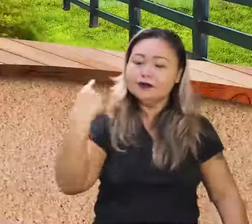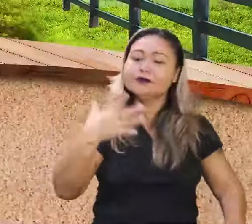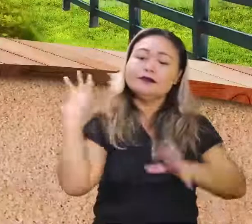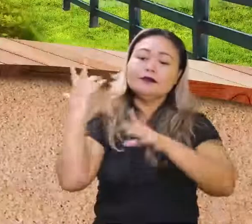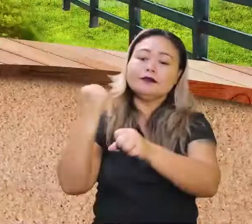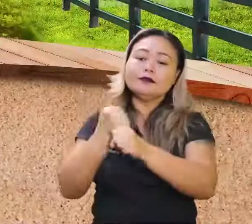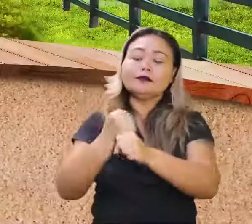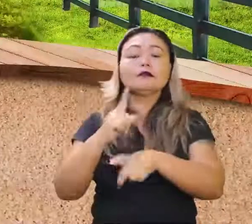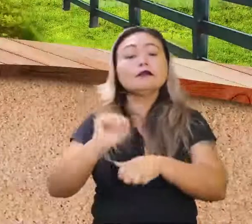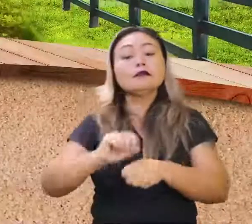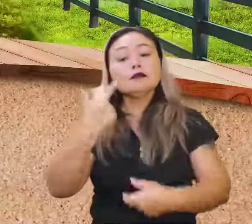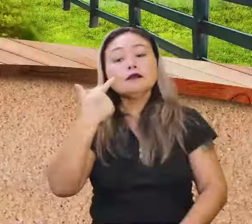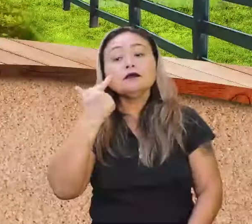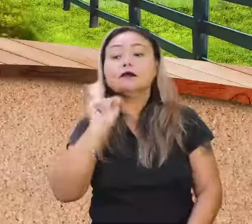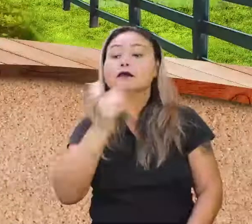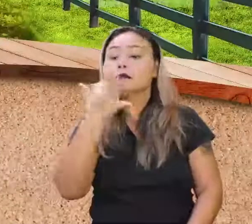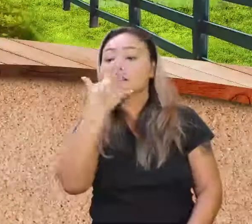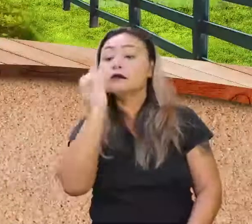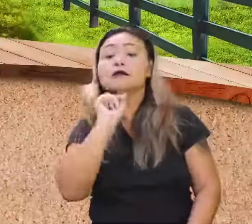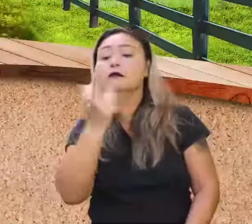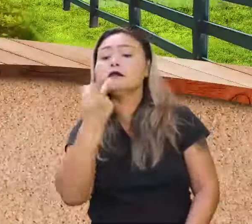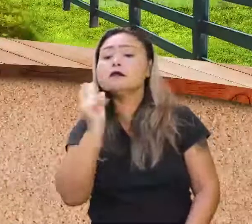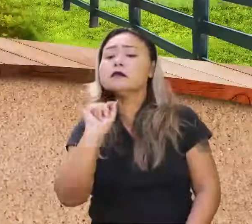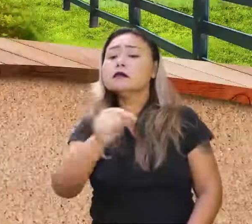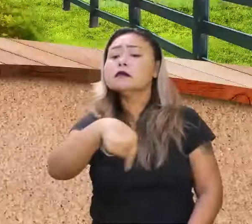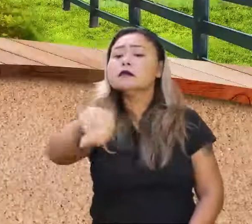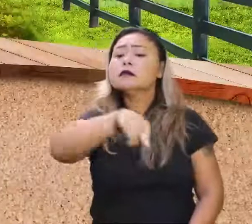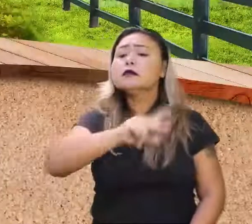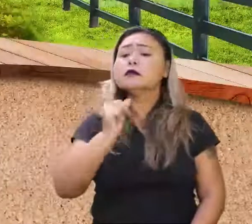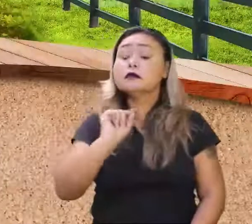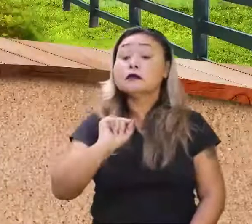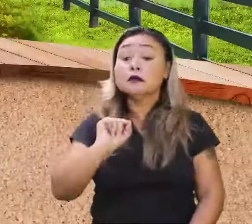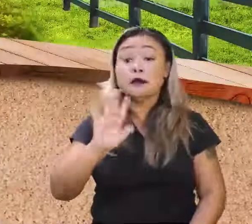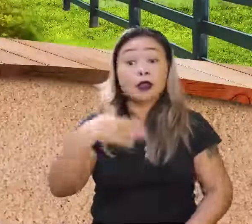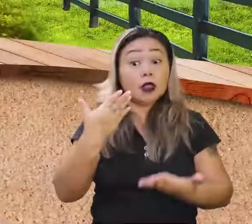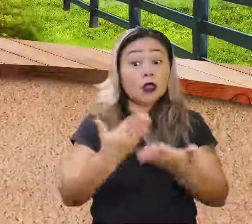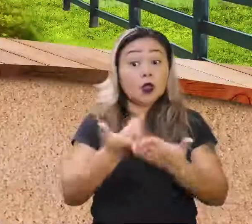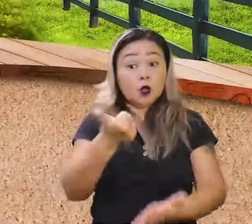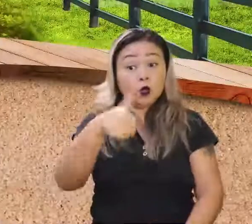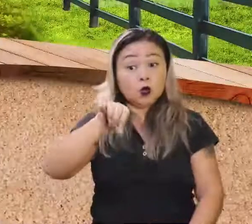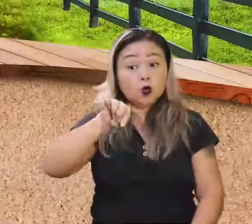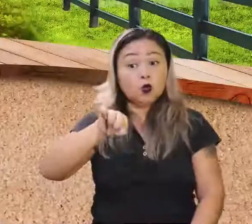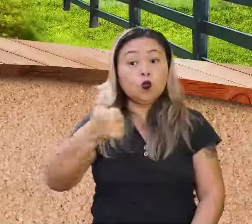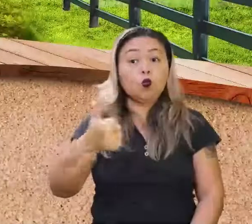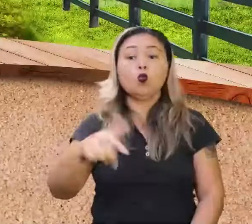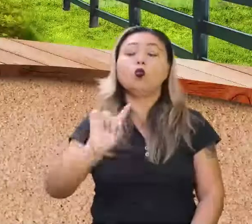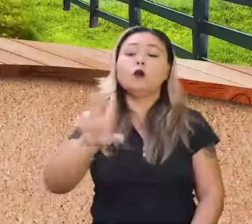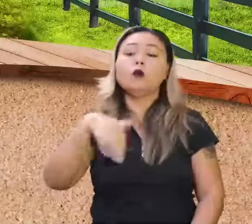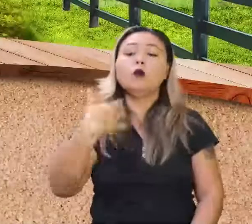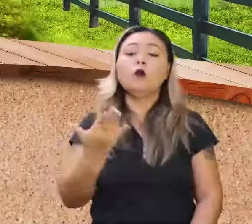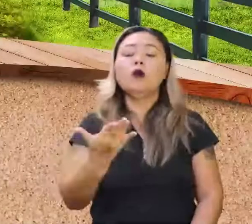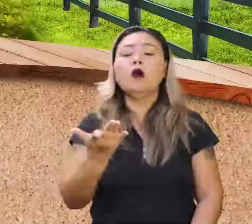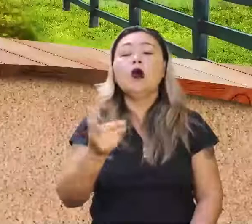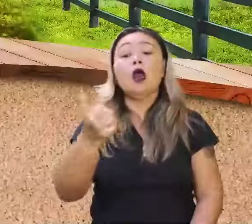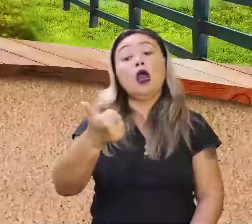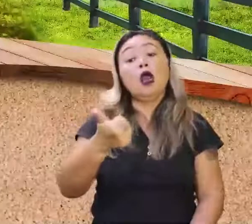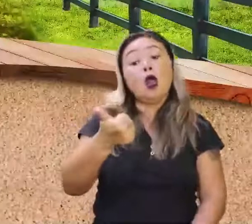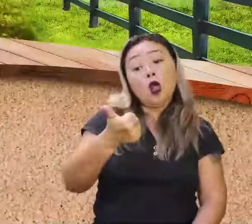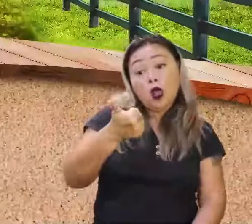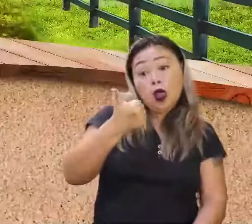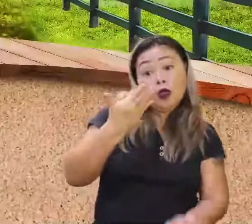O que nós estávamos assistindo, professor? O que eu estava falando com vocês? Era a aula 19.1. Na